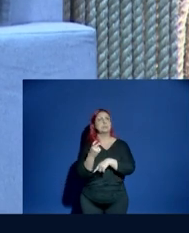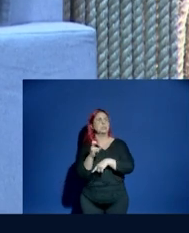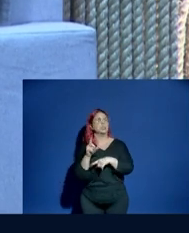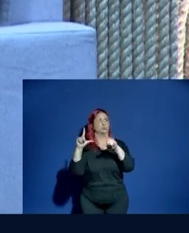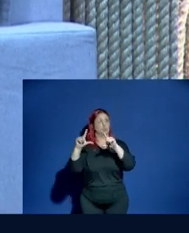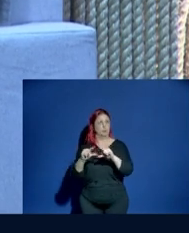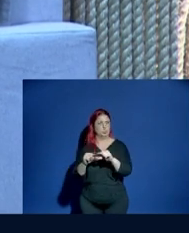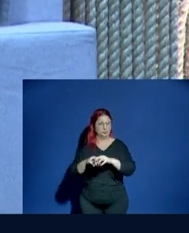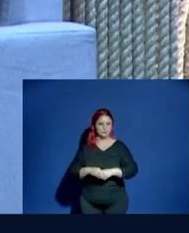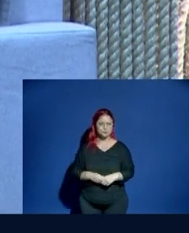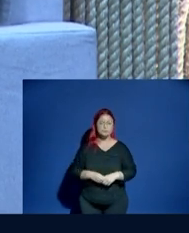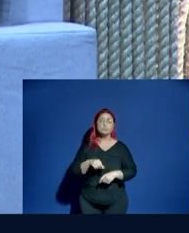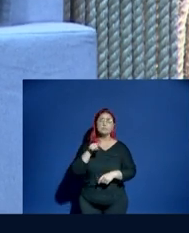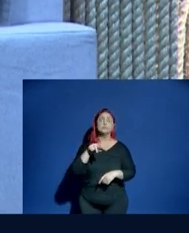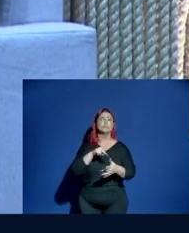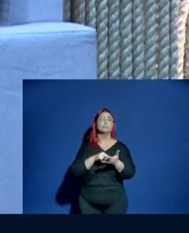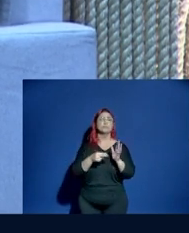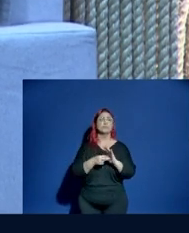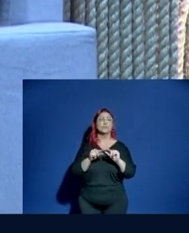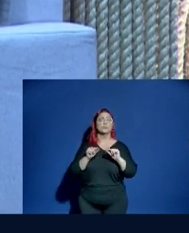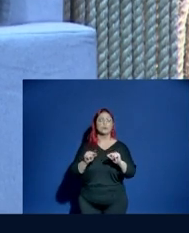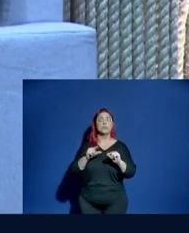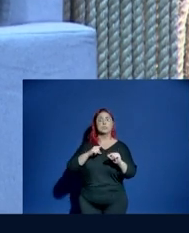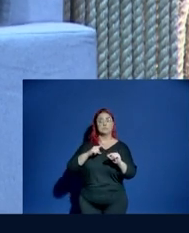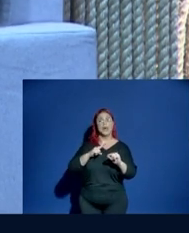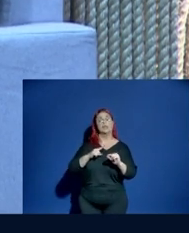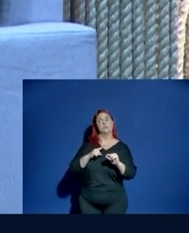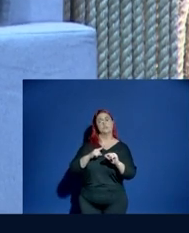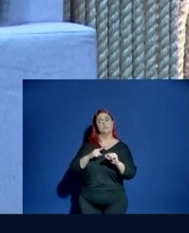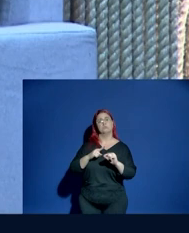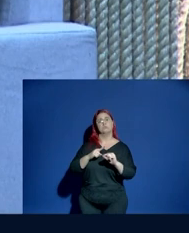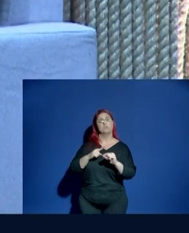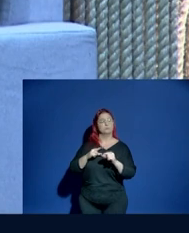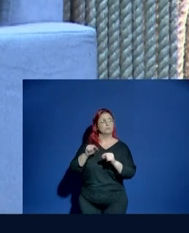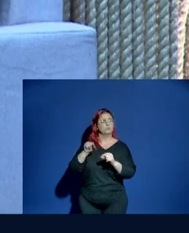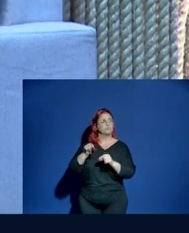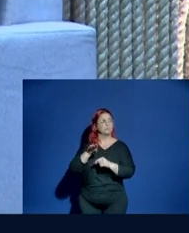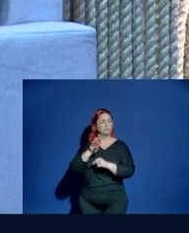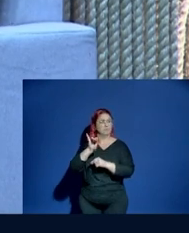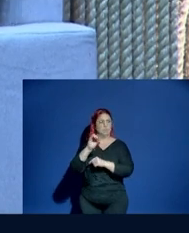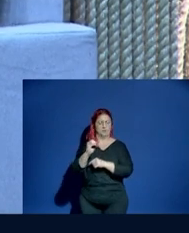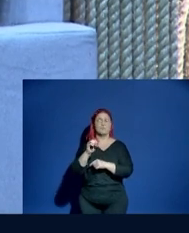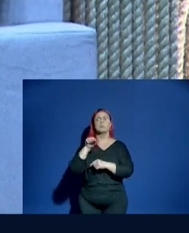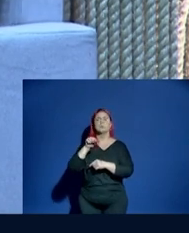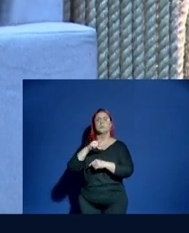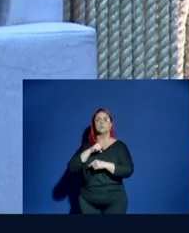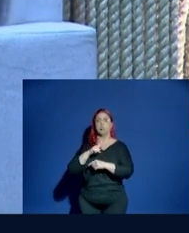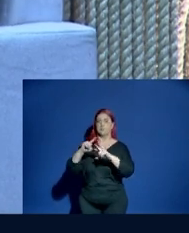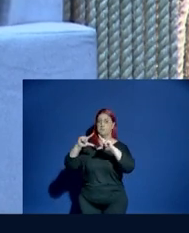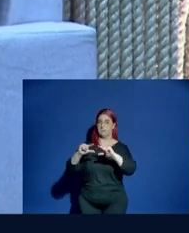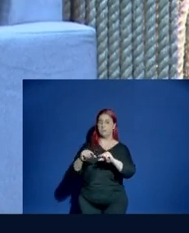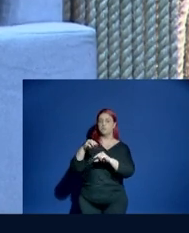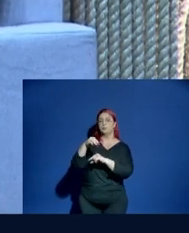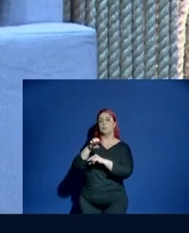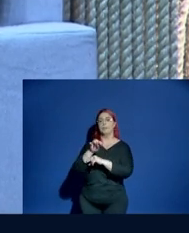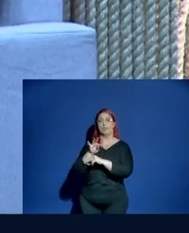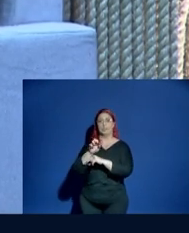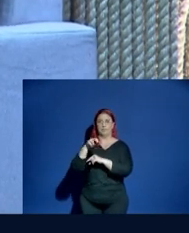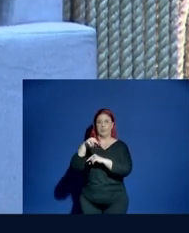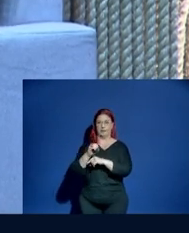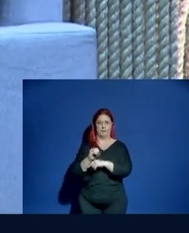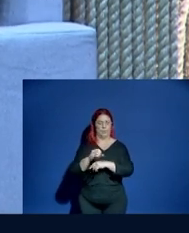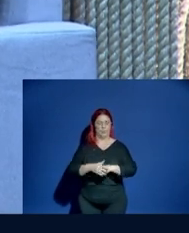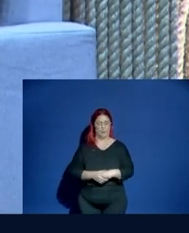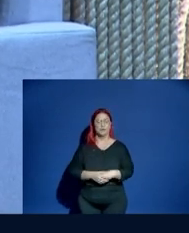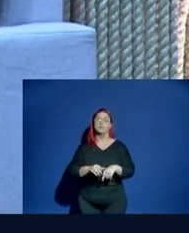por Mega Jaú isso faz que não só você tenha uma receita tradicional via cebil você tem a receita do próprio biometano ou do biogás via energia